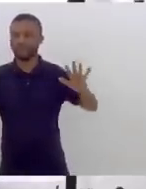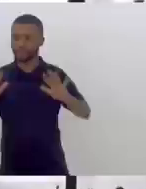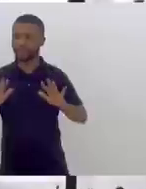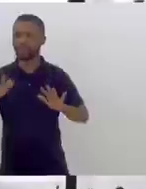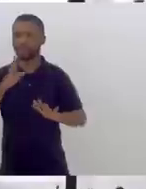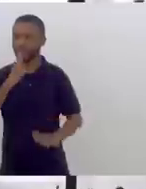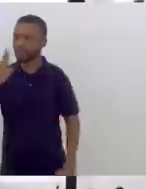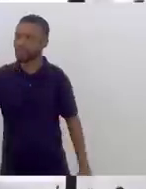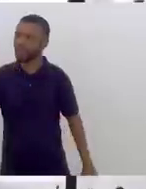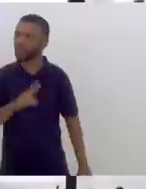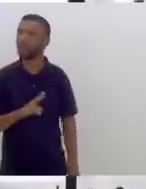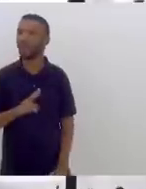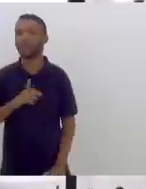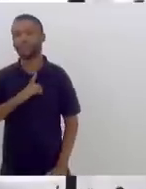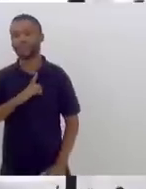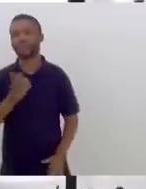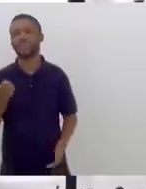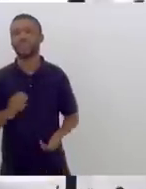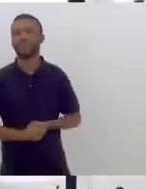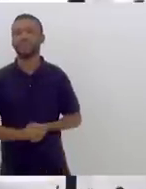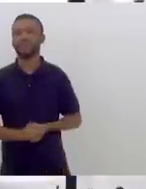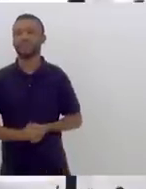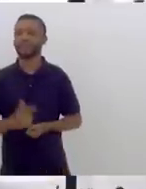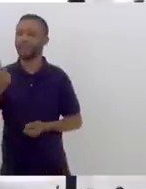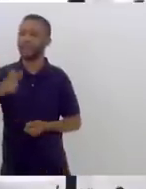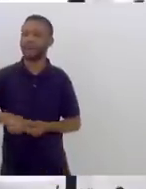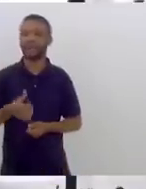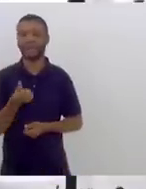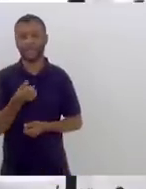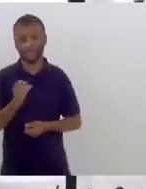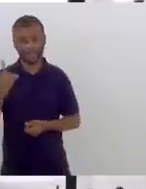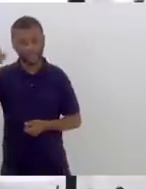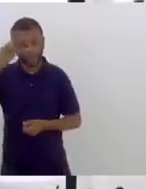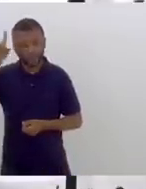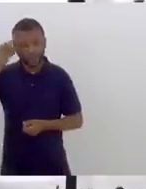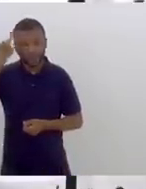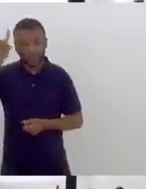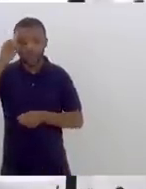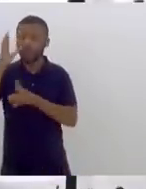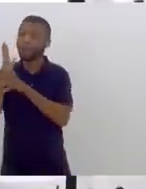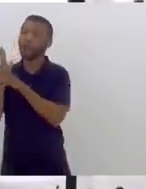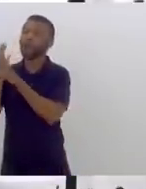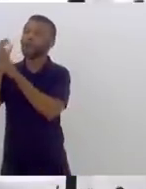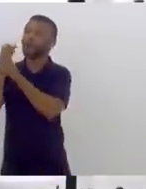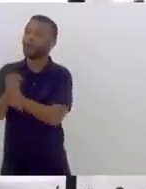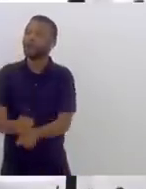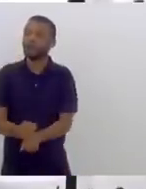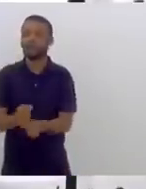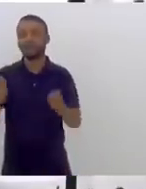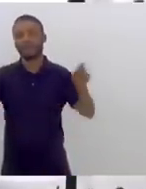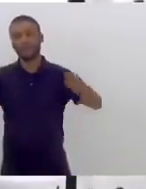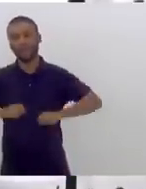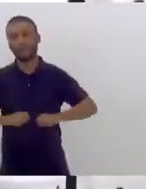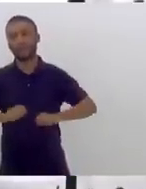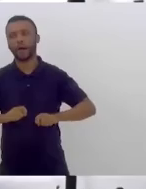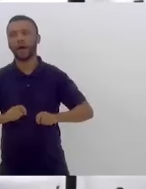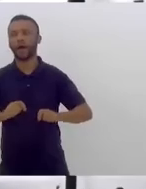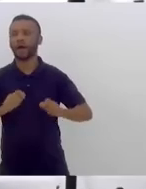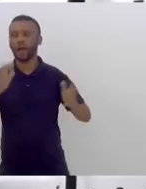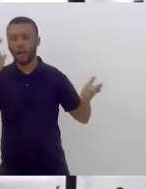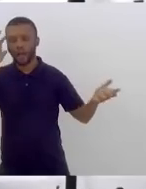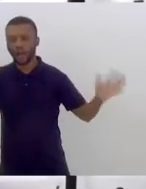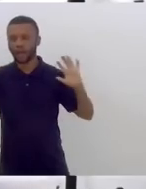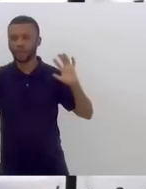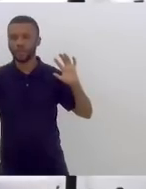resposta porque são mais de 60 Dias 60 dias é capaz de teria para resolver o processo de todos aqueles que estão